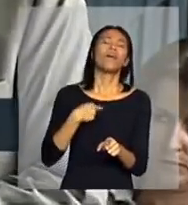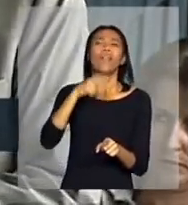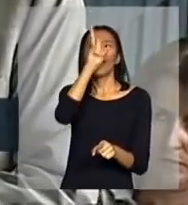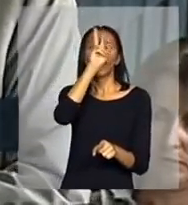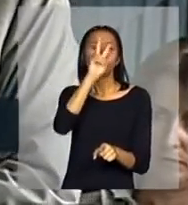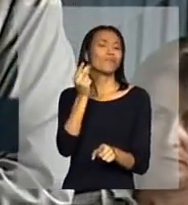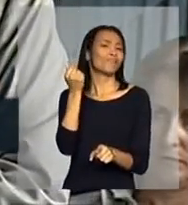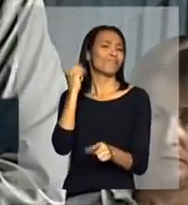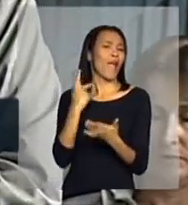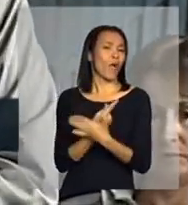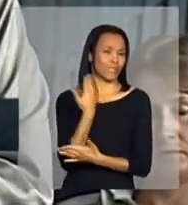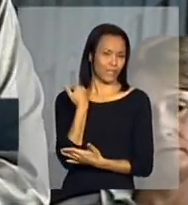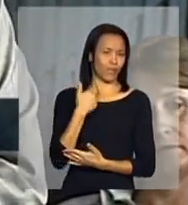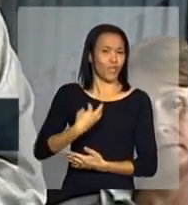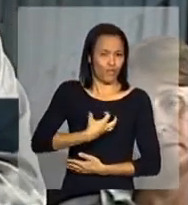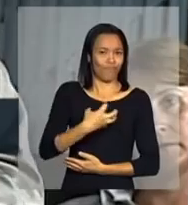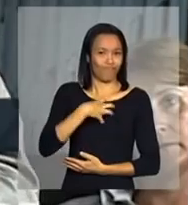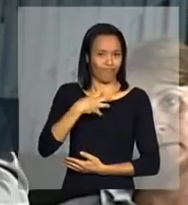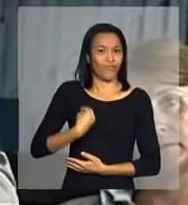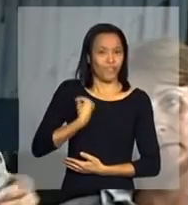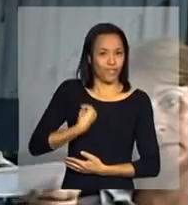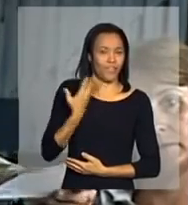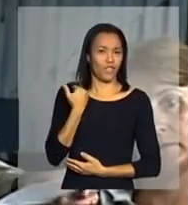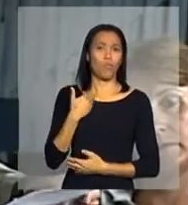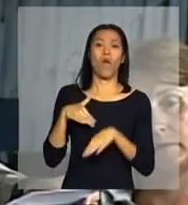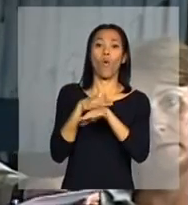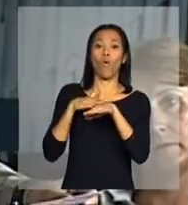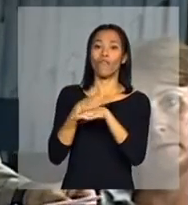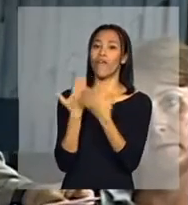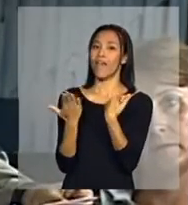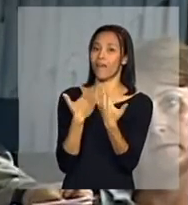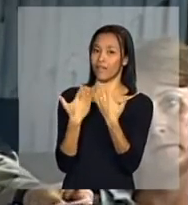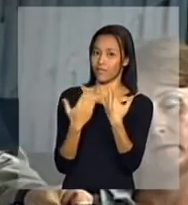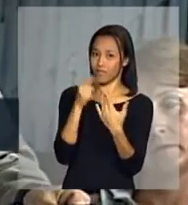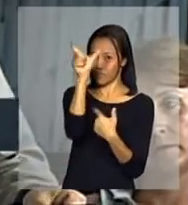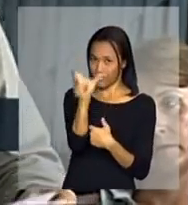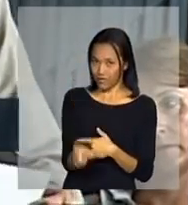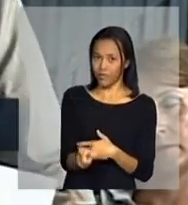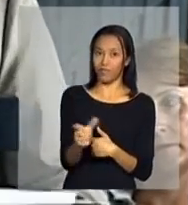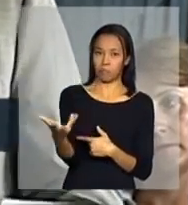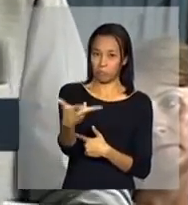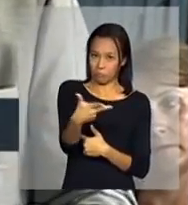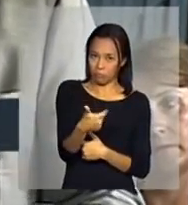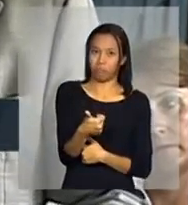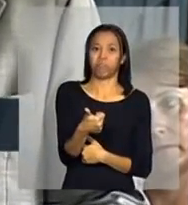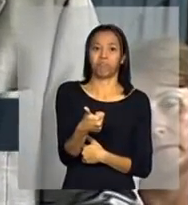vez vivi numa conversa fraterna com o ilustre